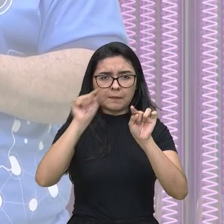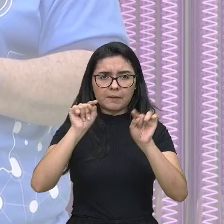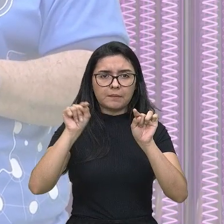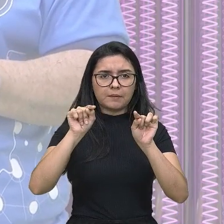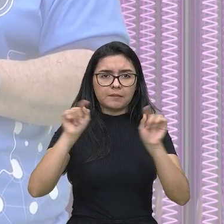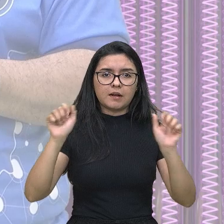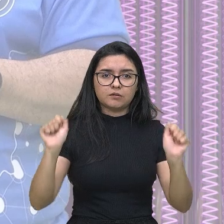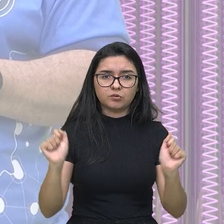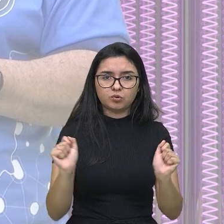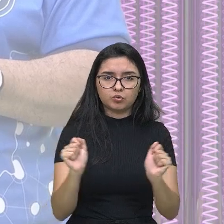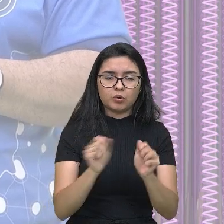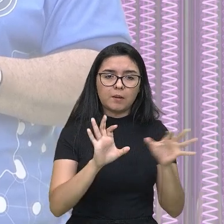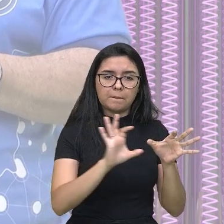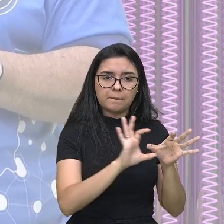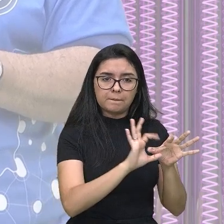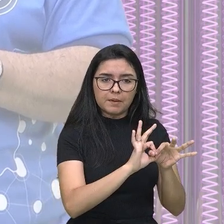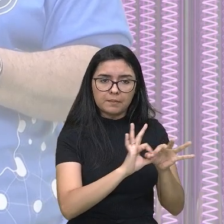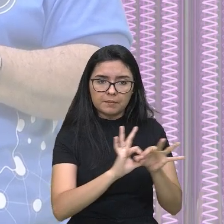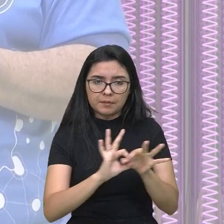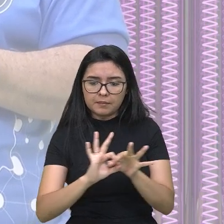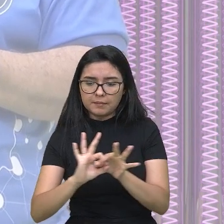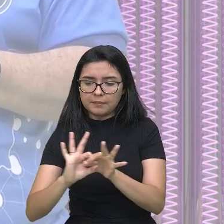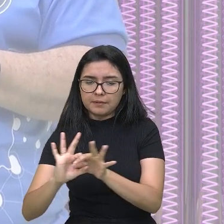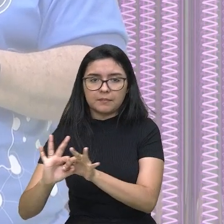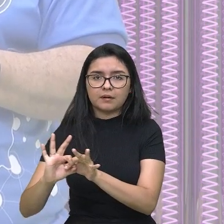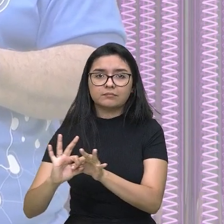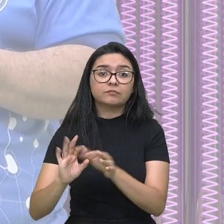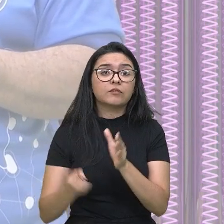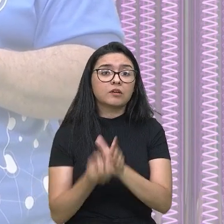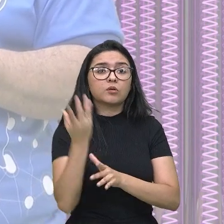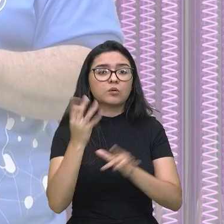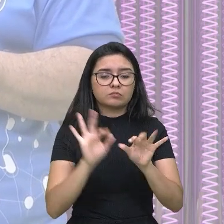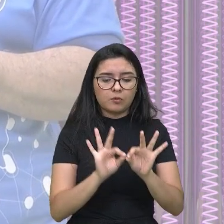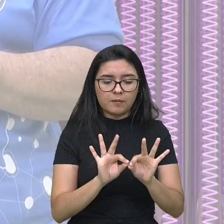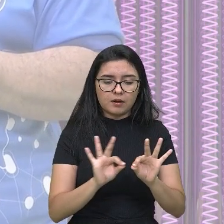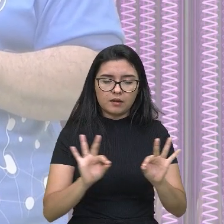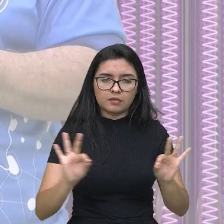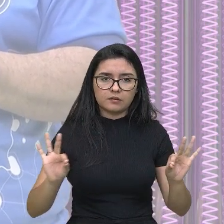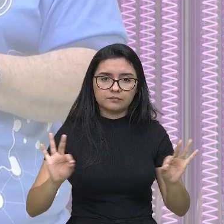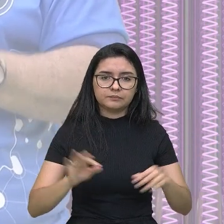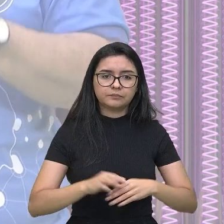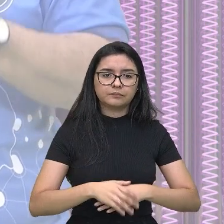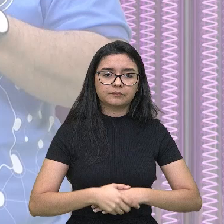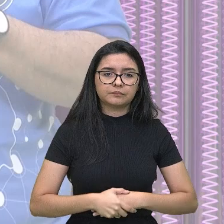se unir e esses pontos vão formar uma